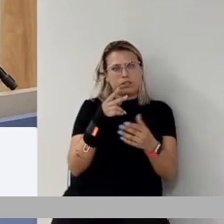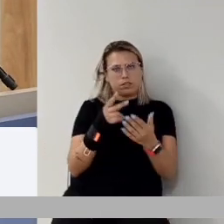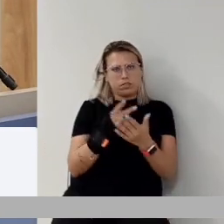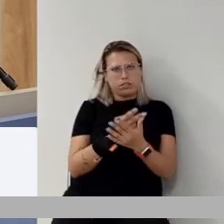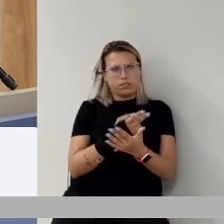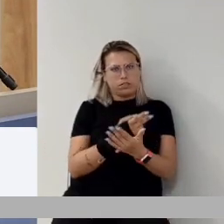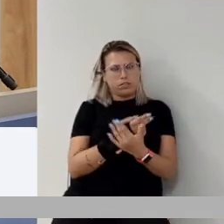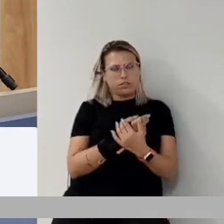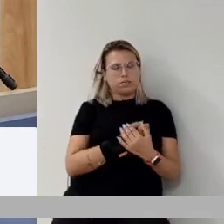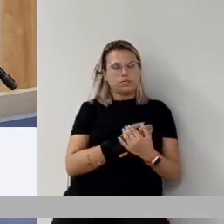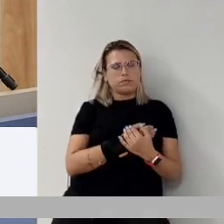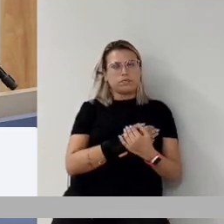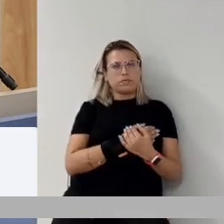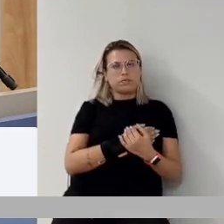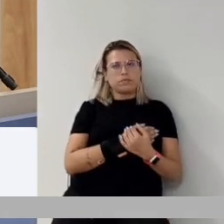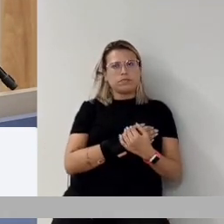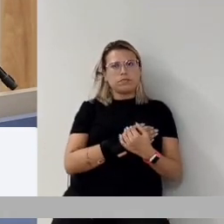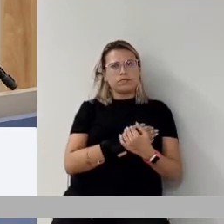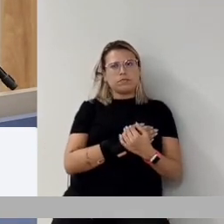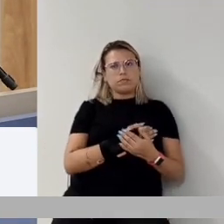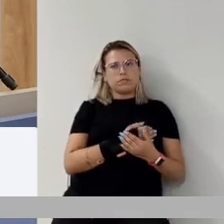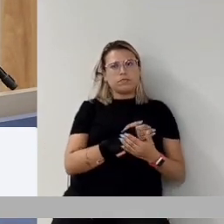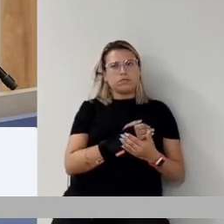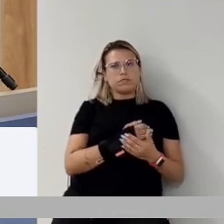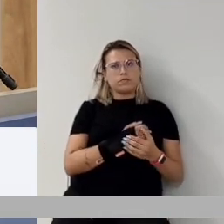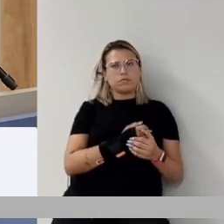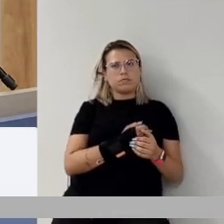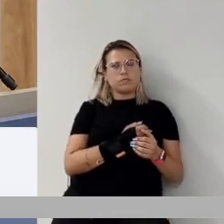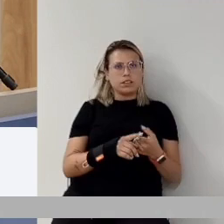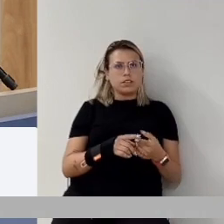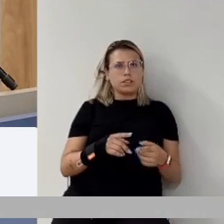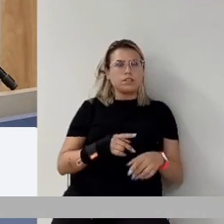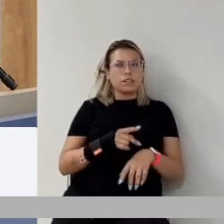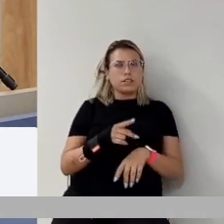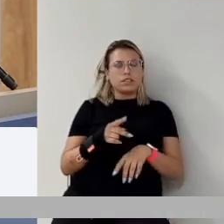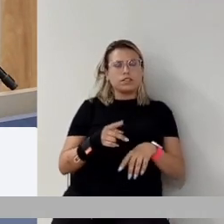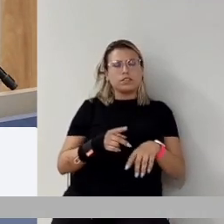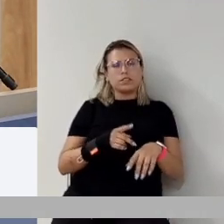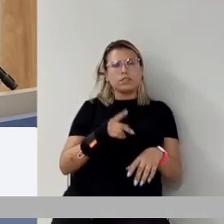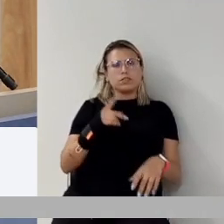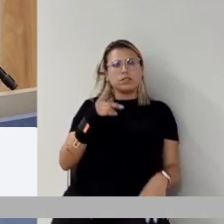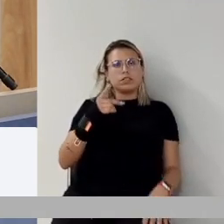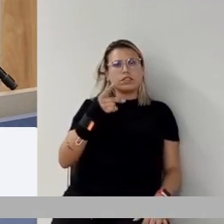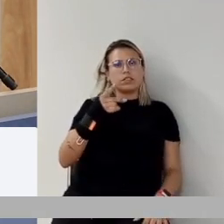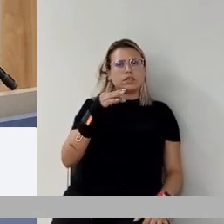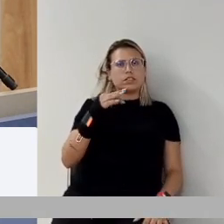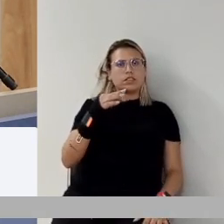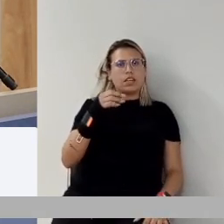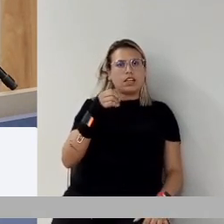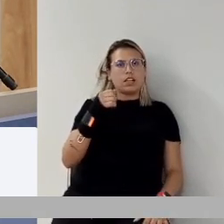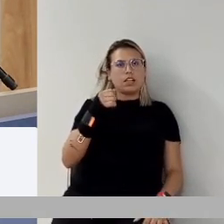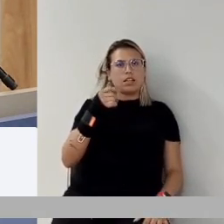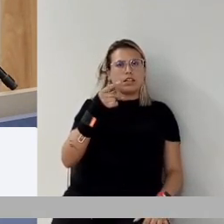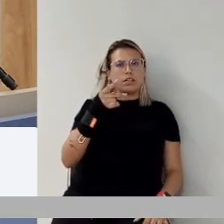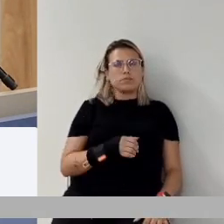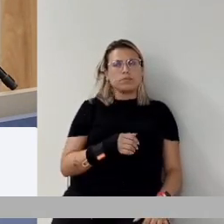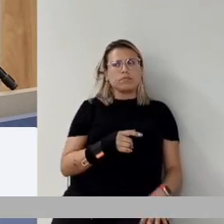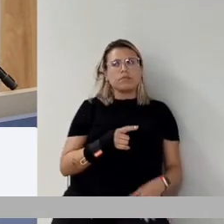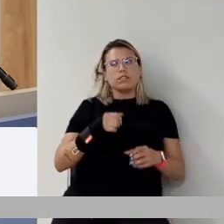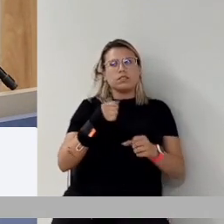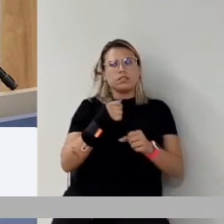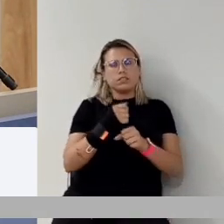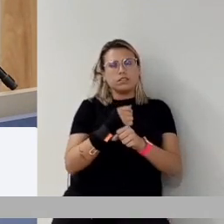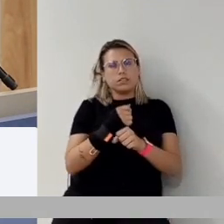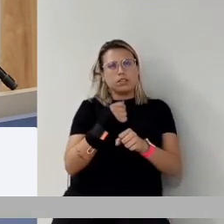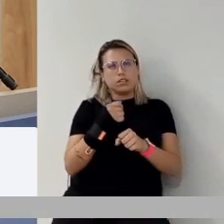acontecendo e também a Praça do Tapuio que também estive lá recentemente as obras